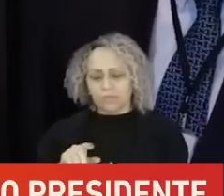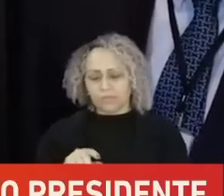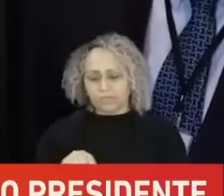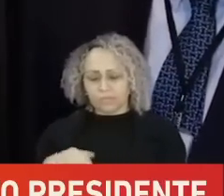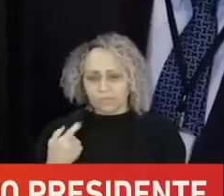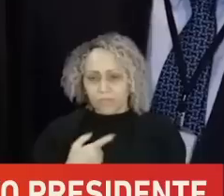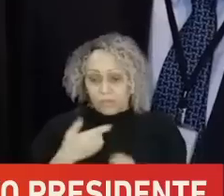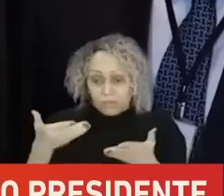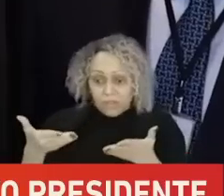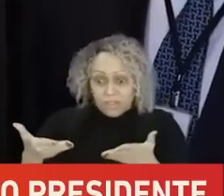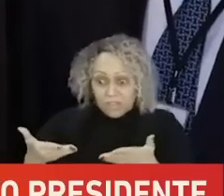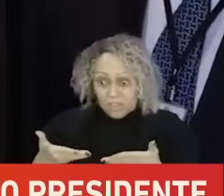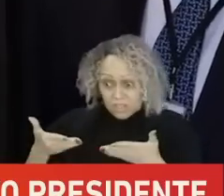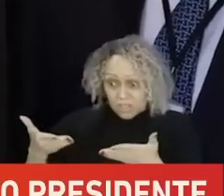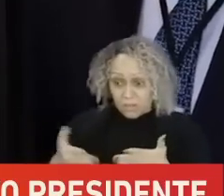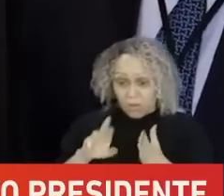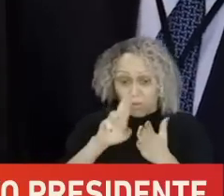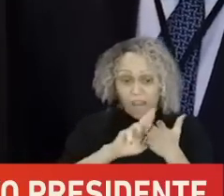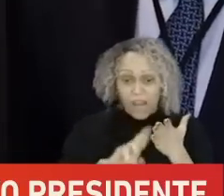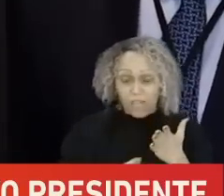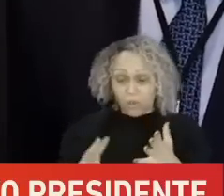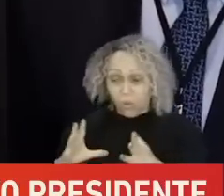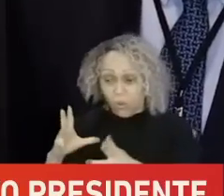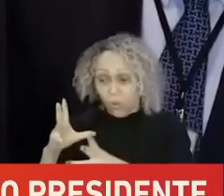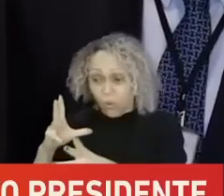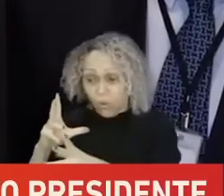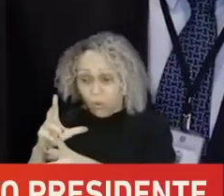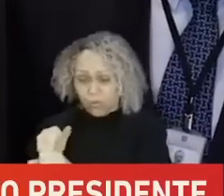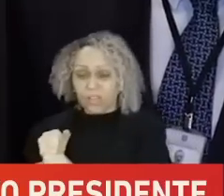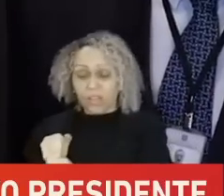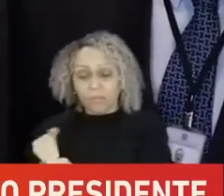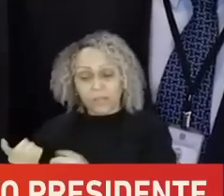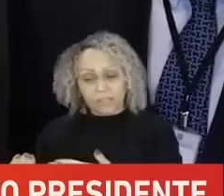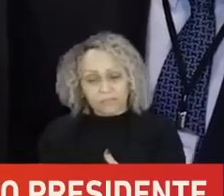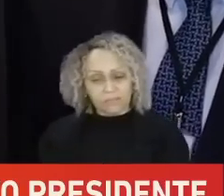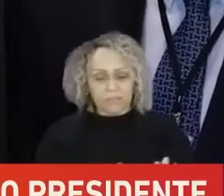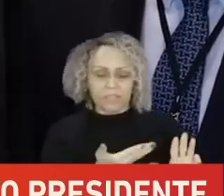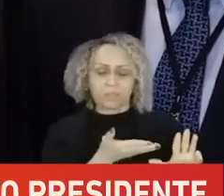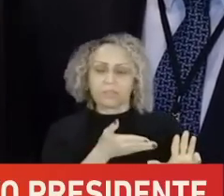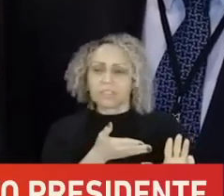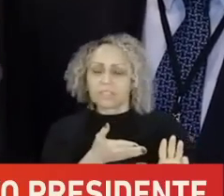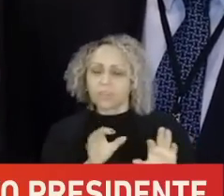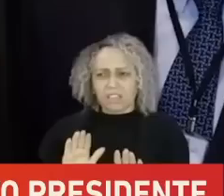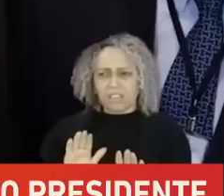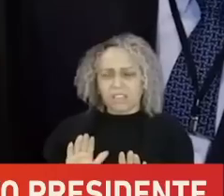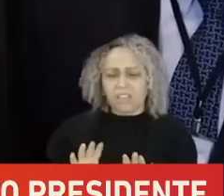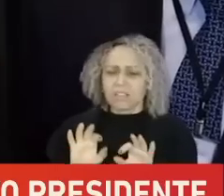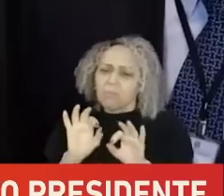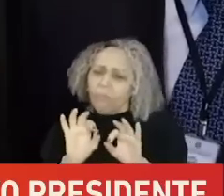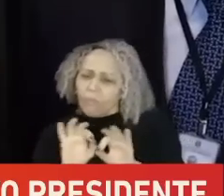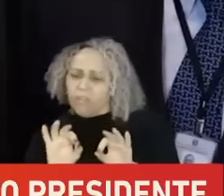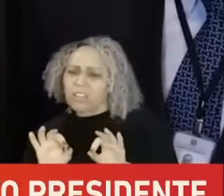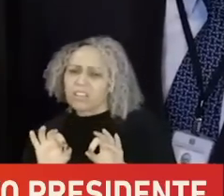de privatizar um trilhão, acabou não privatizando quase nada. E o tamanho